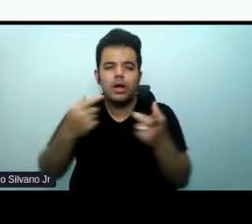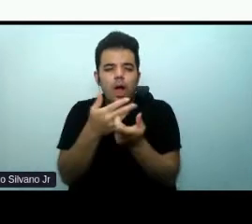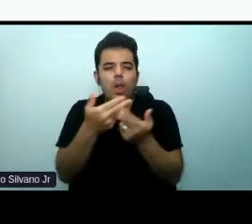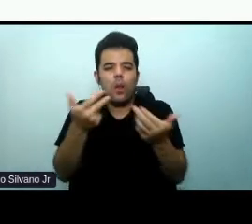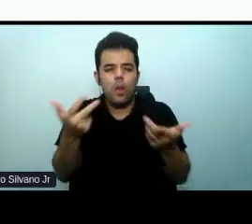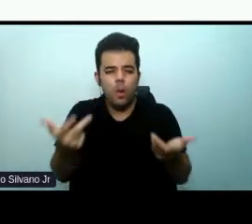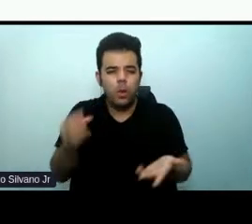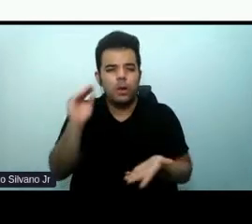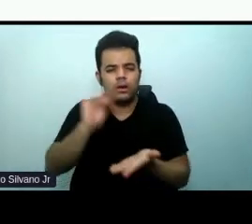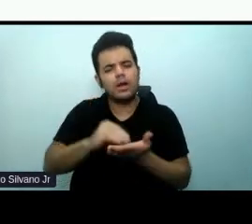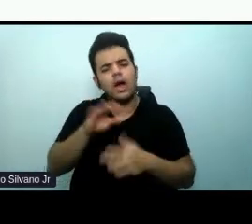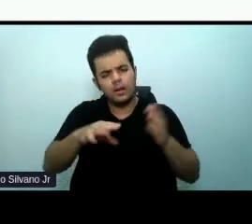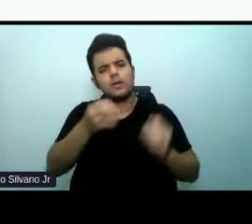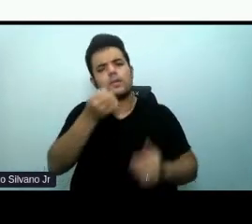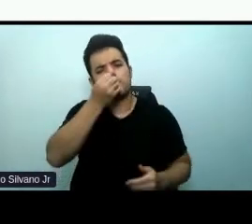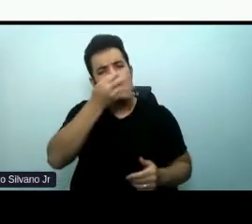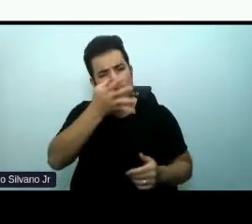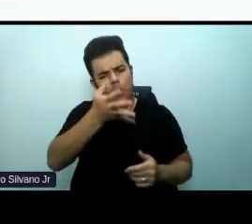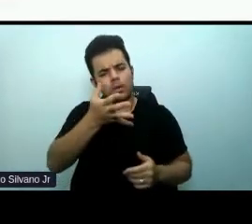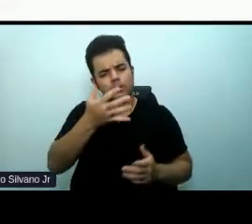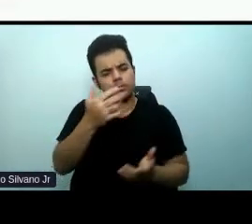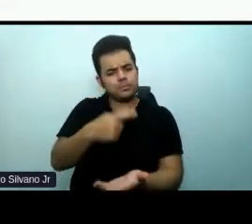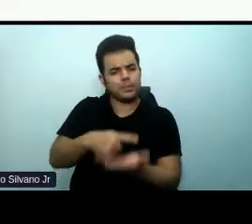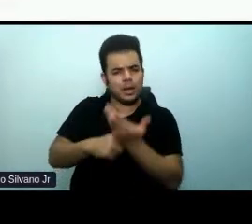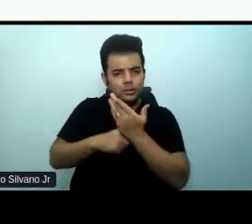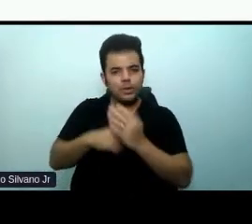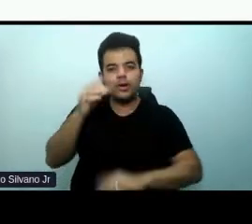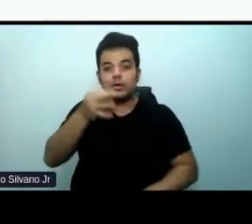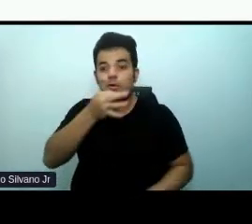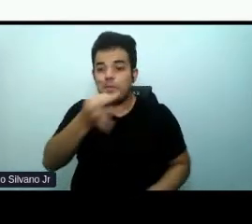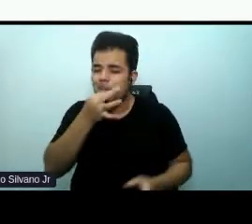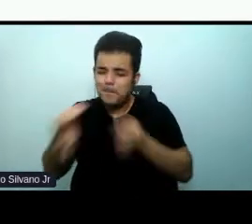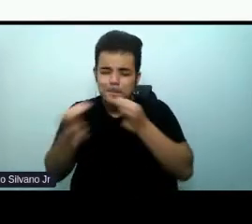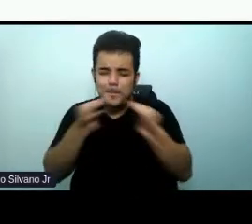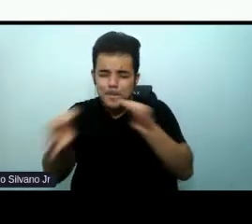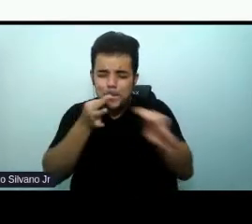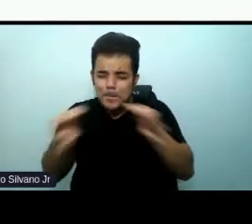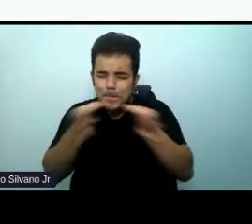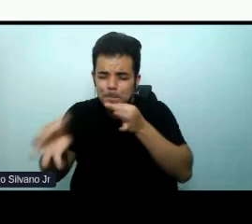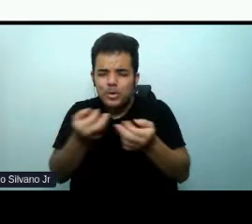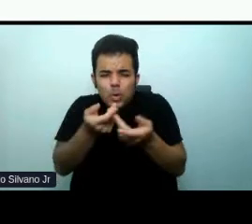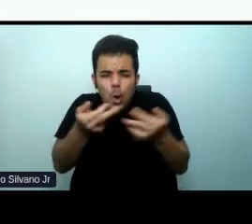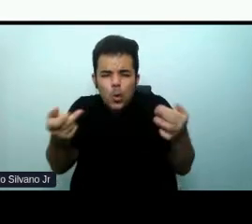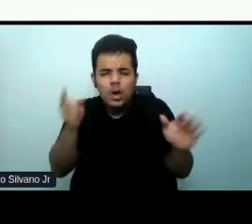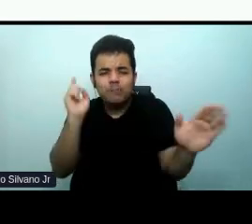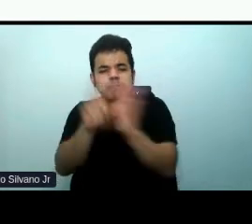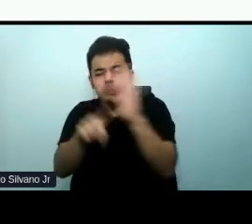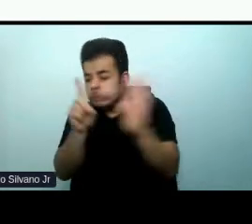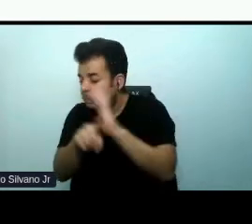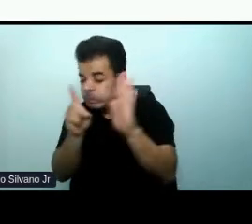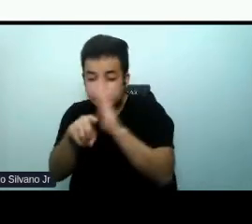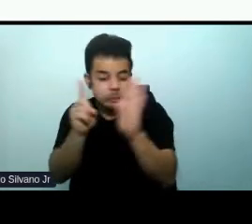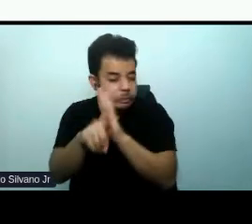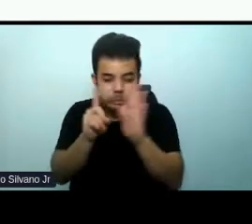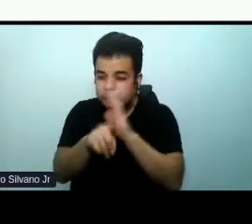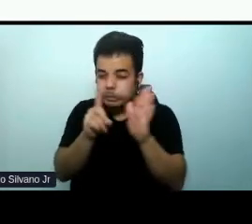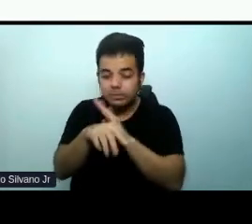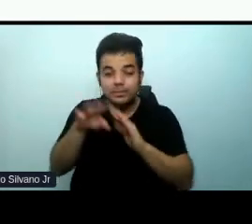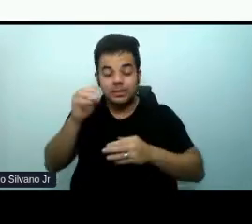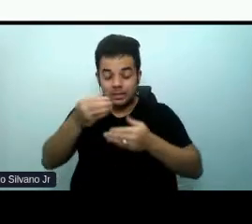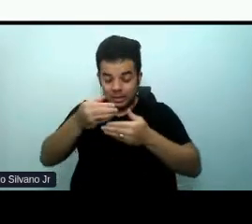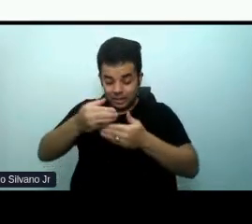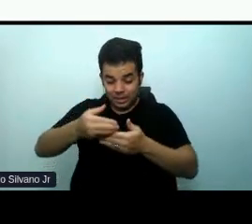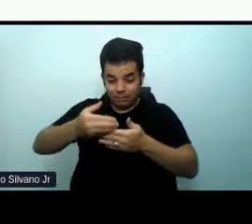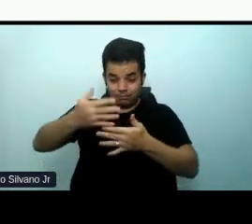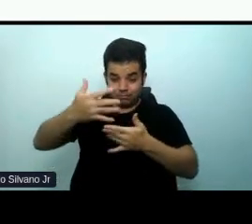mas isso é bom, às vezes, para conhecer. Ou muitas sugestões de coisas novas, perguntam isso, e tudo